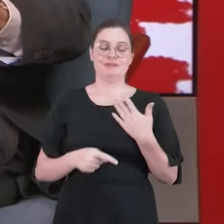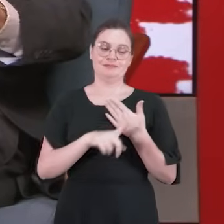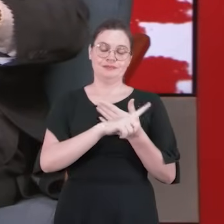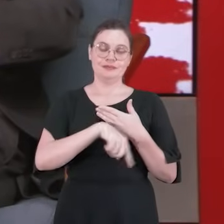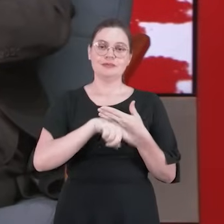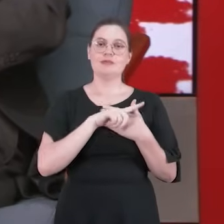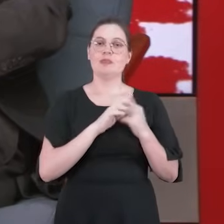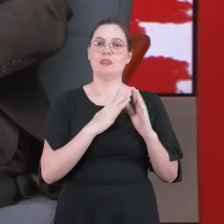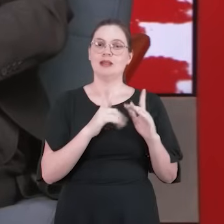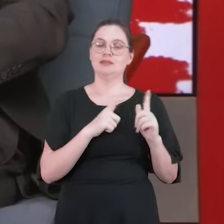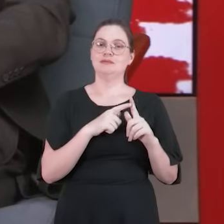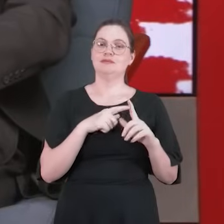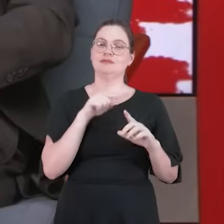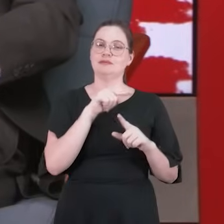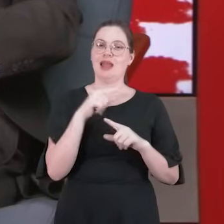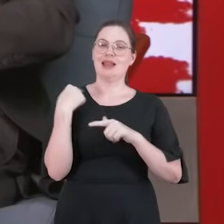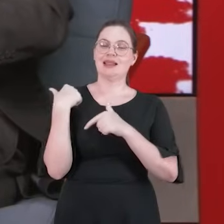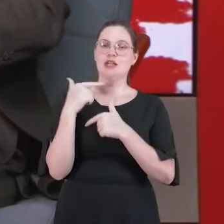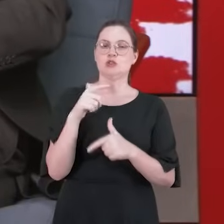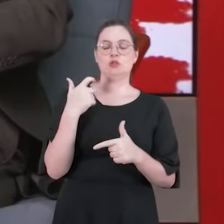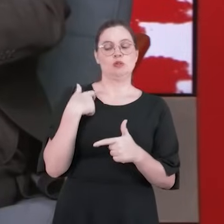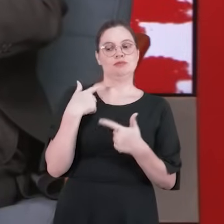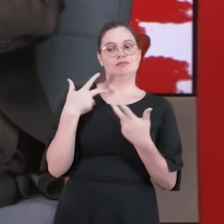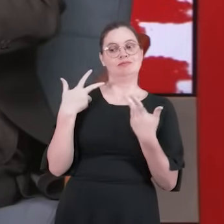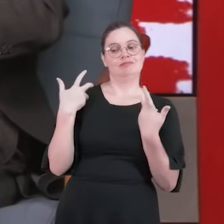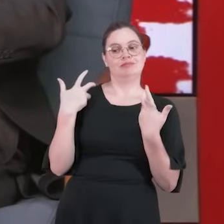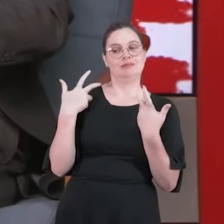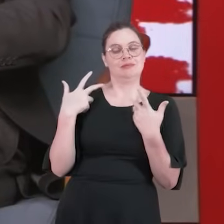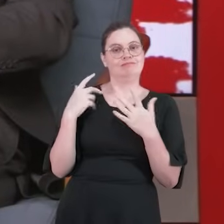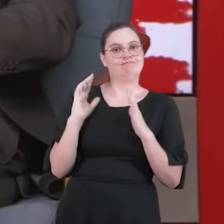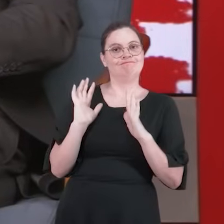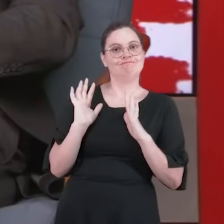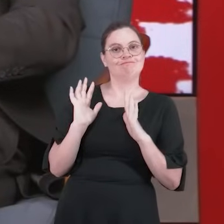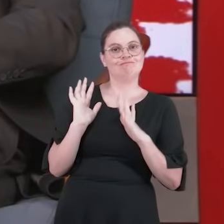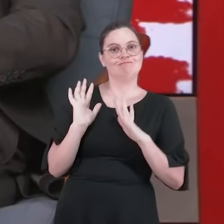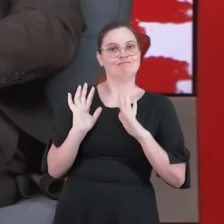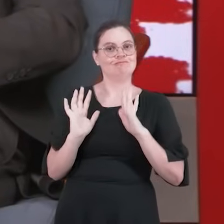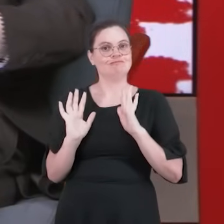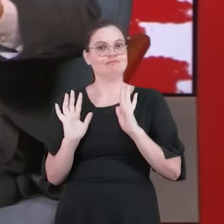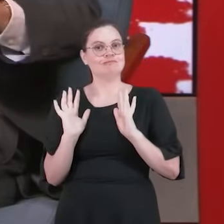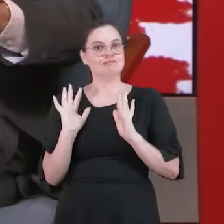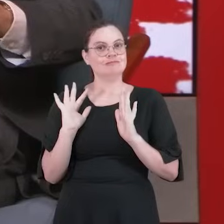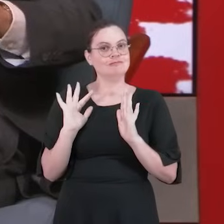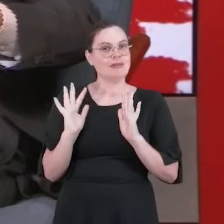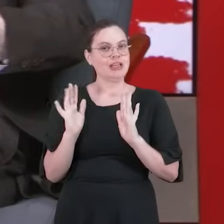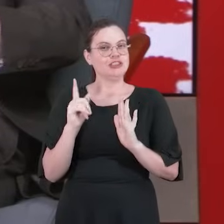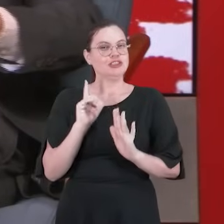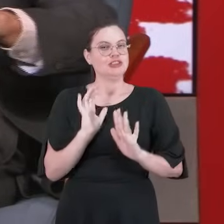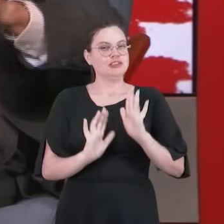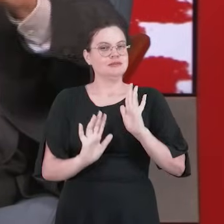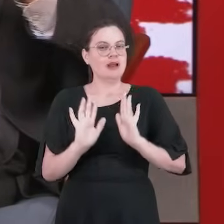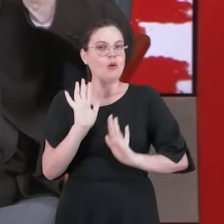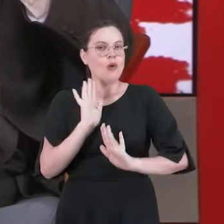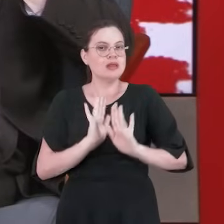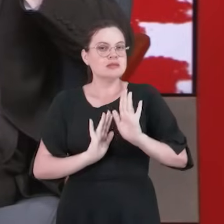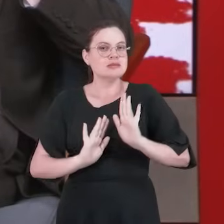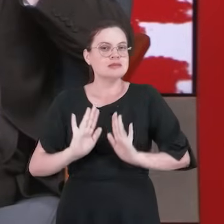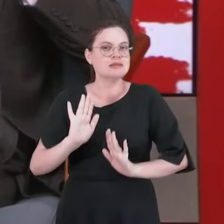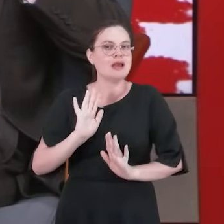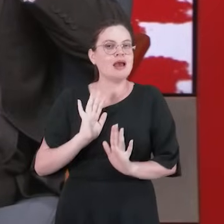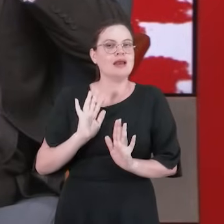princípio, espantavam as pessoas e as pessoas criavam uma certa